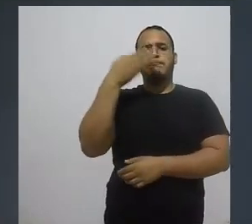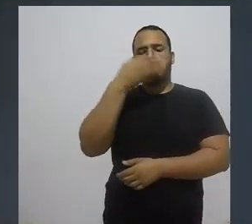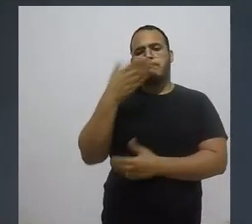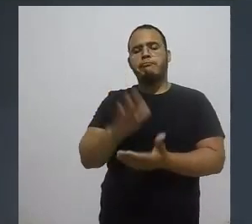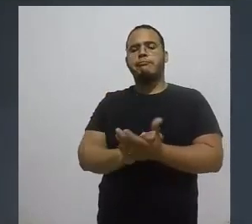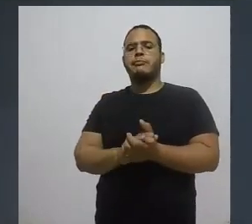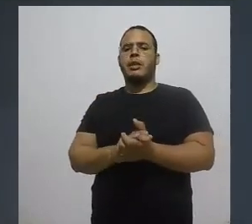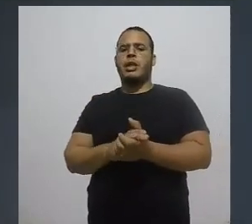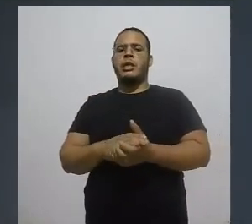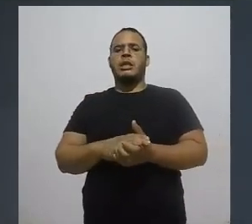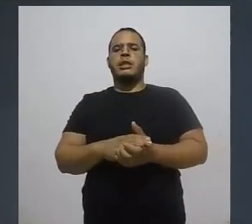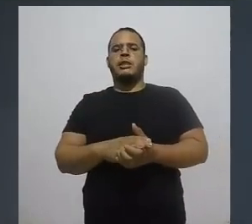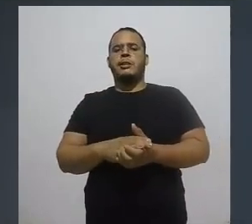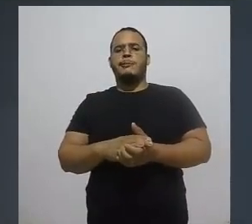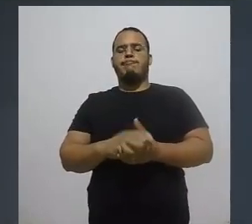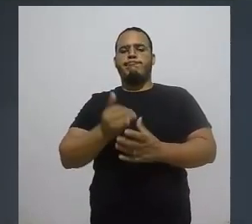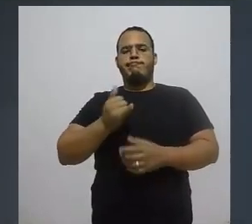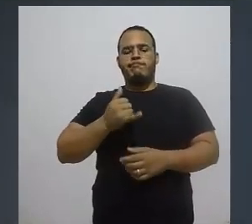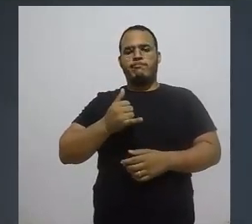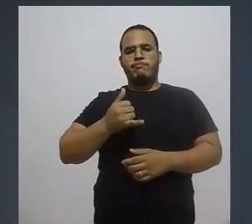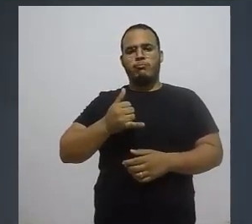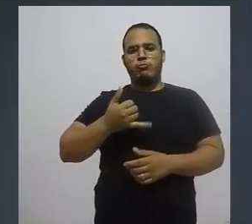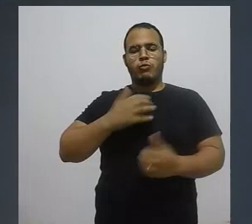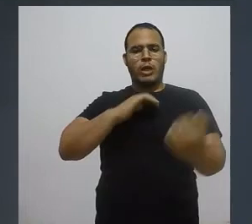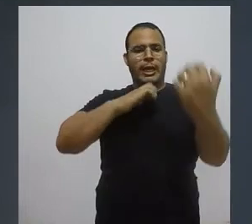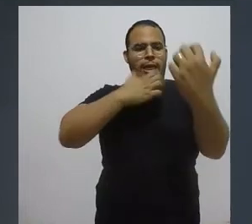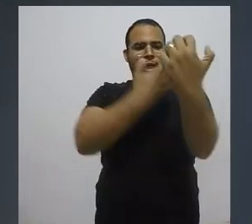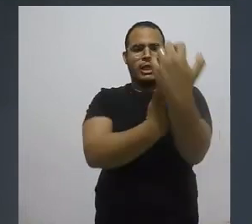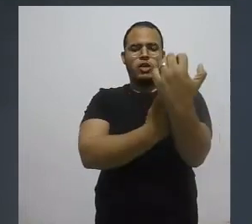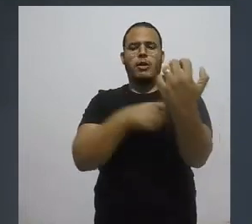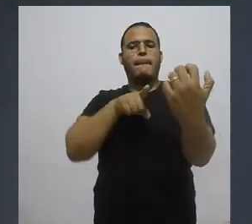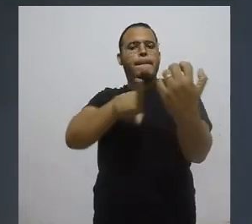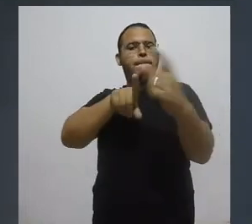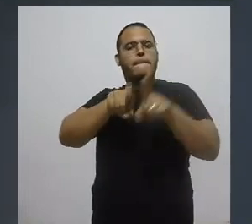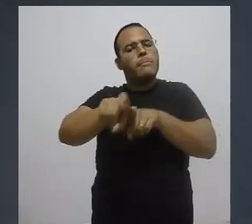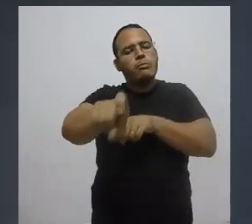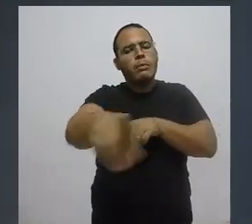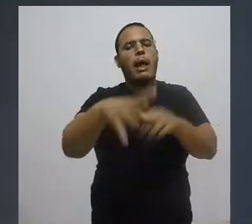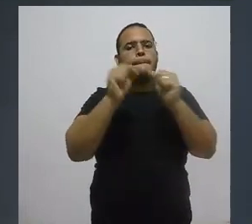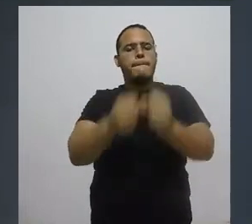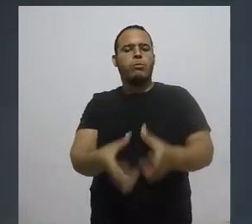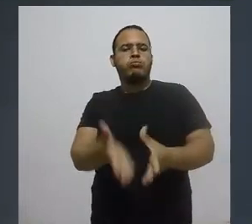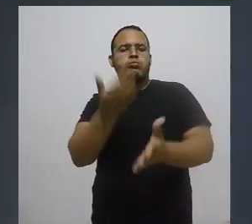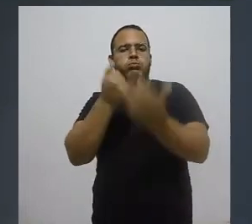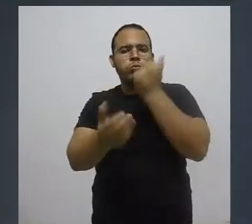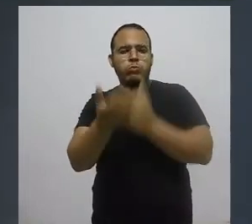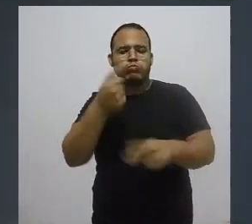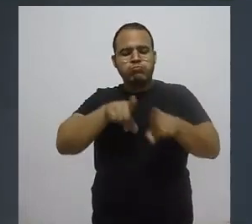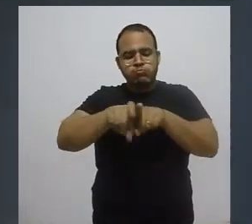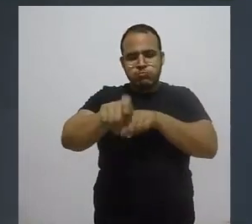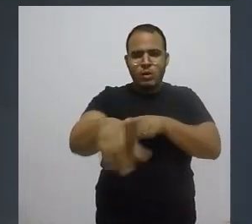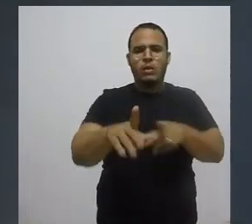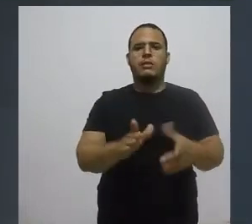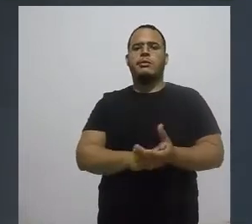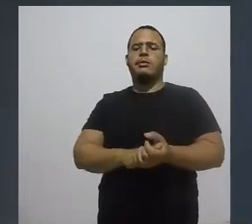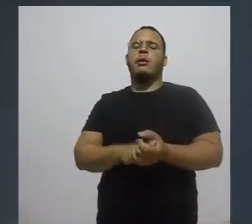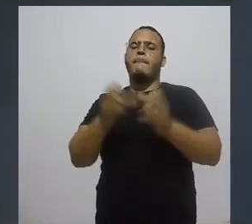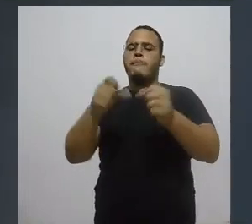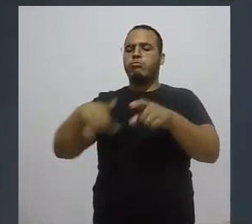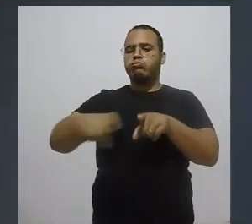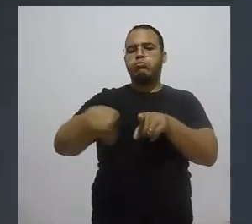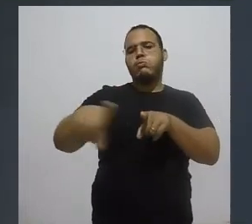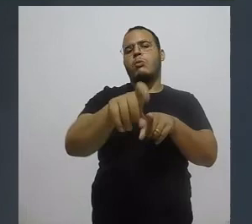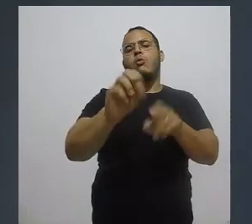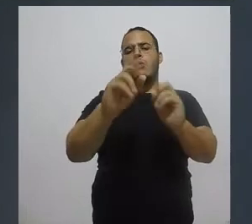como energia aí para o espermatozoide, certo? Vai servir para alimentar, né? Para dar energia para esse espermatozoide.